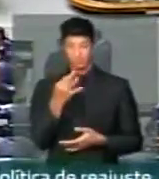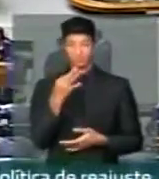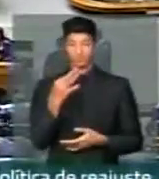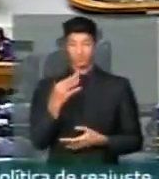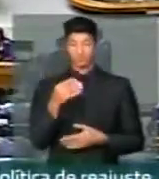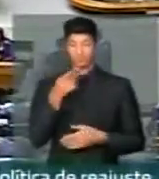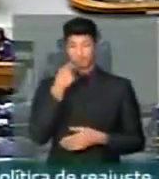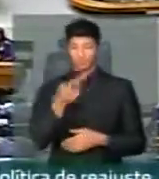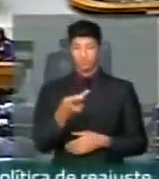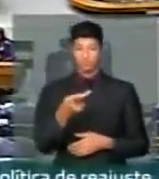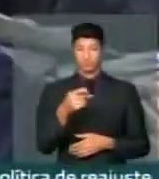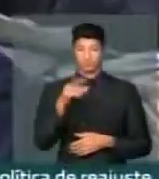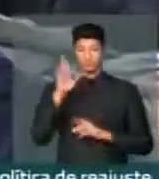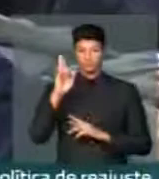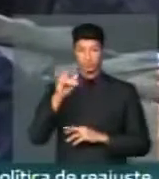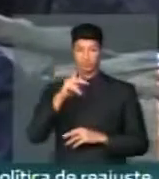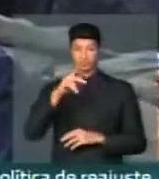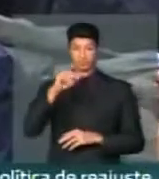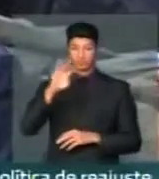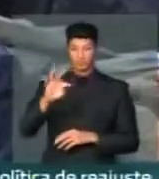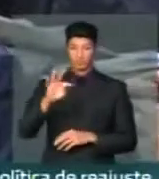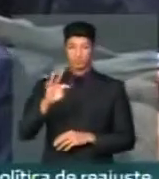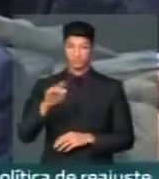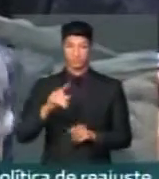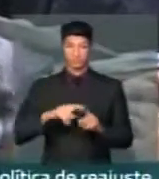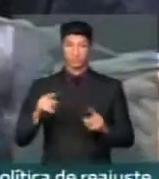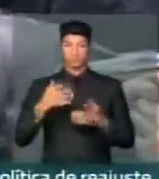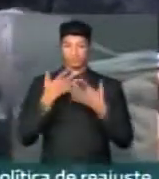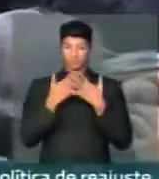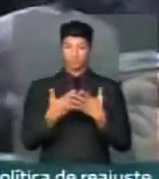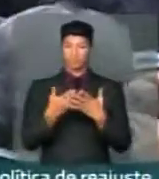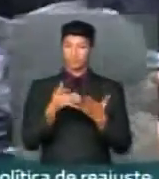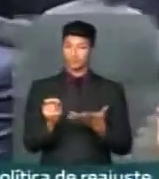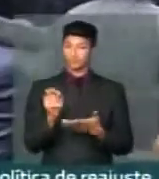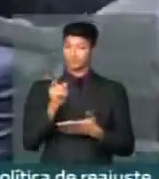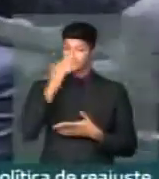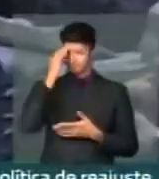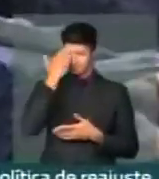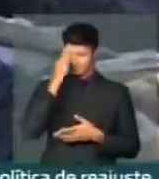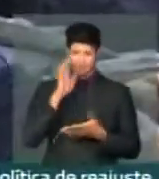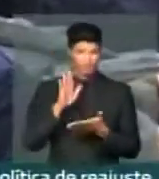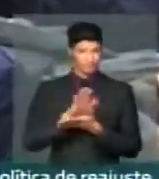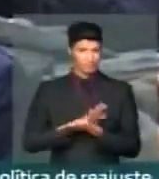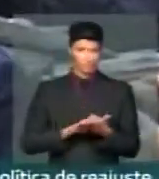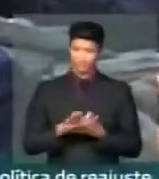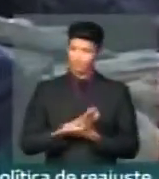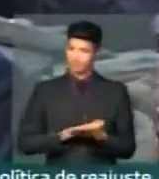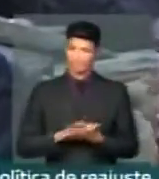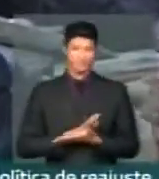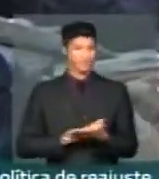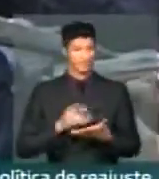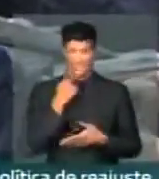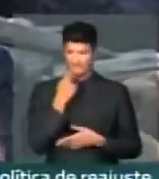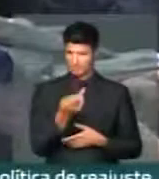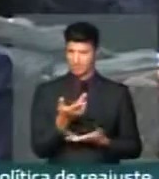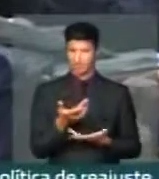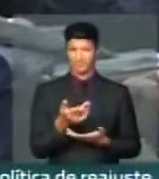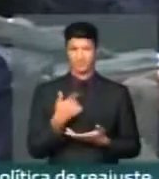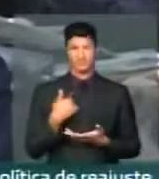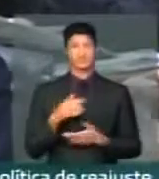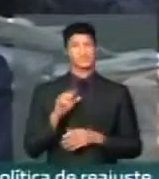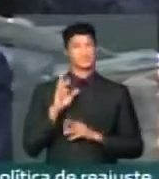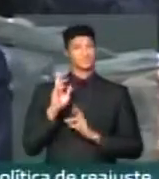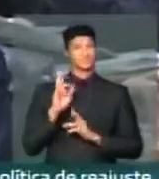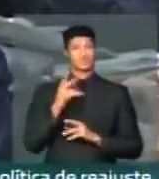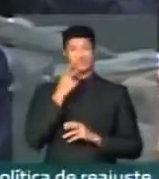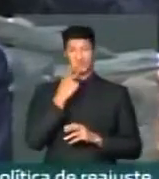atenção na fala do líder do PT, mas confesso que não entendi absolutamente nada do que ele falou. Esperava